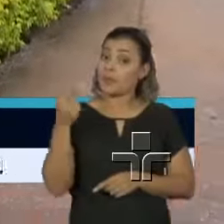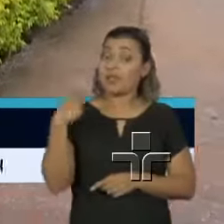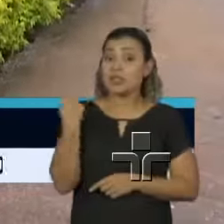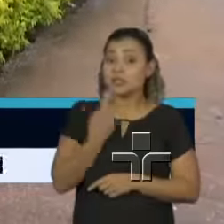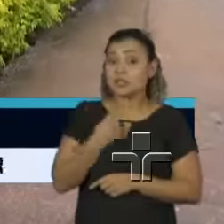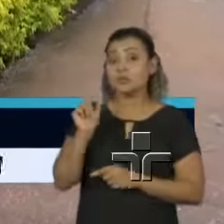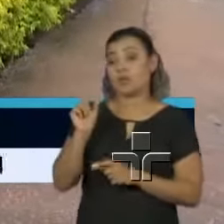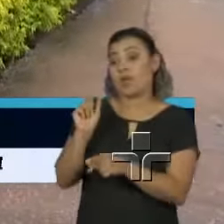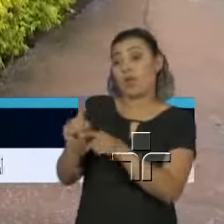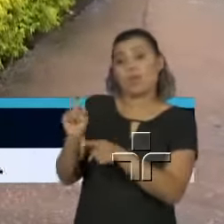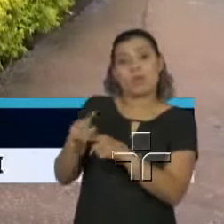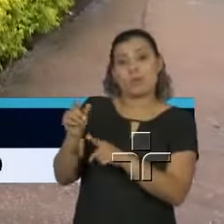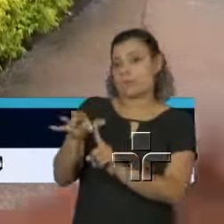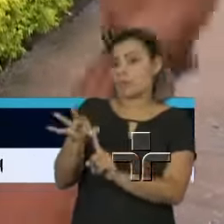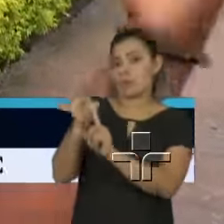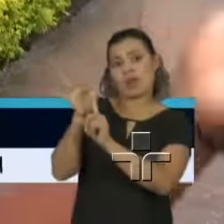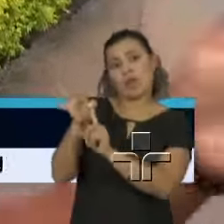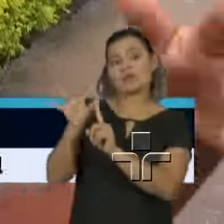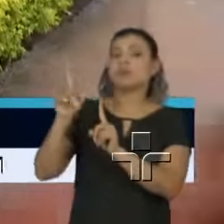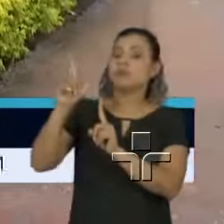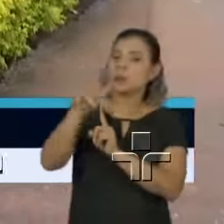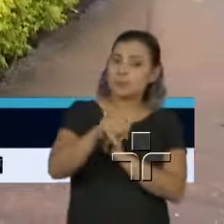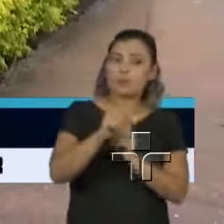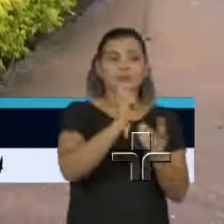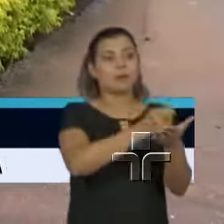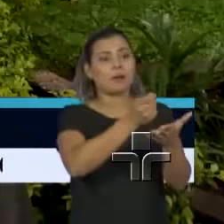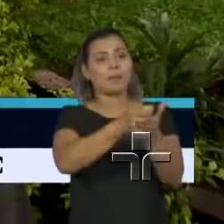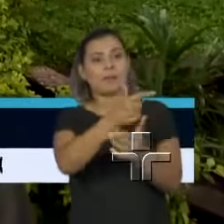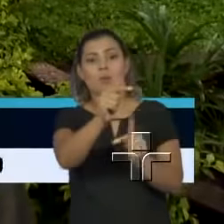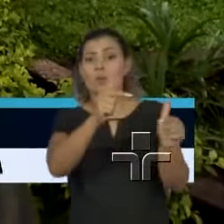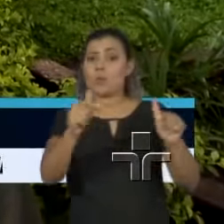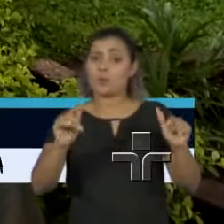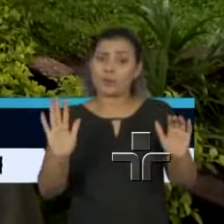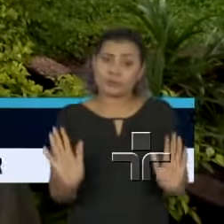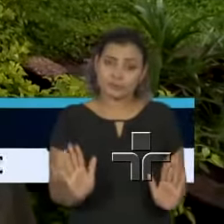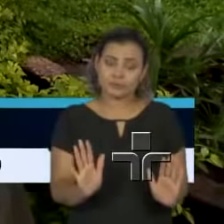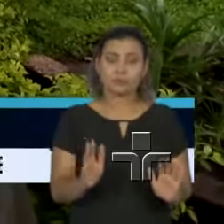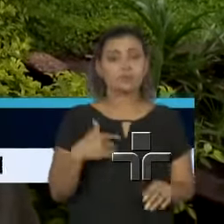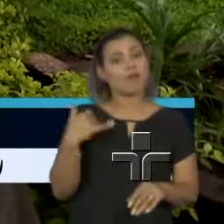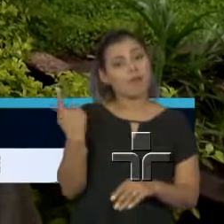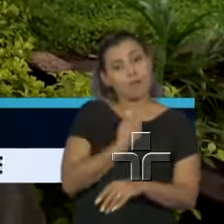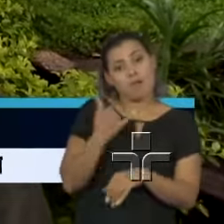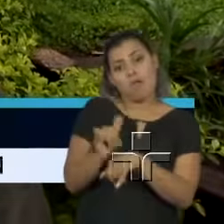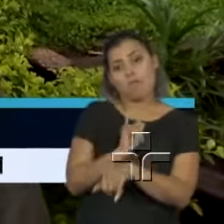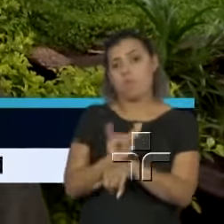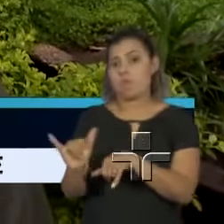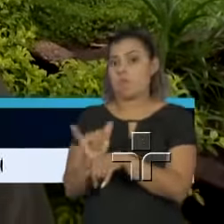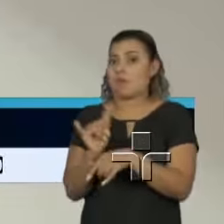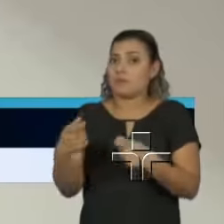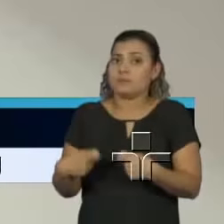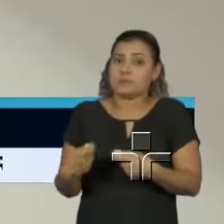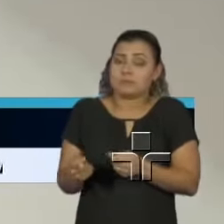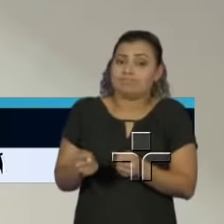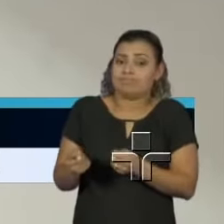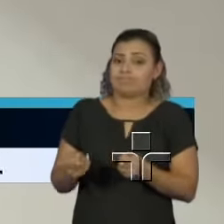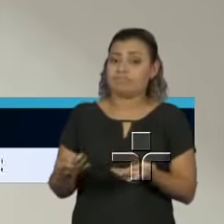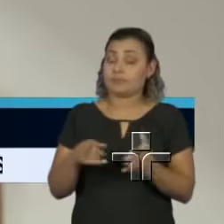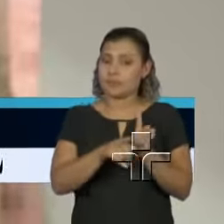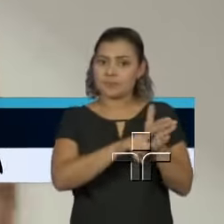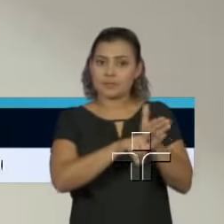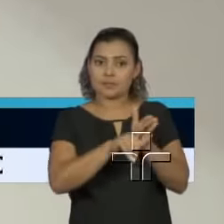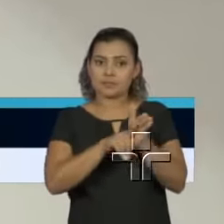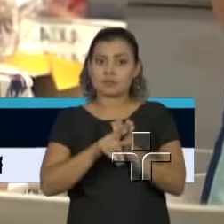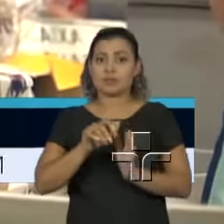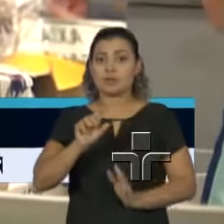pelo aluguel, né? Para depois pagar as outras contas. Tem que dar um jeito, né? Não der, espera um pouco. Uma pesquisa feita